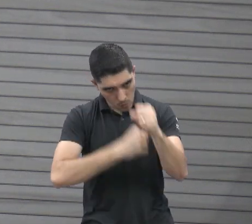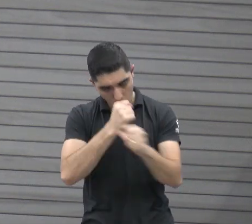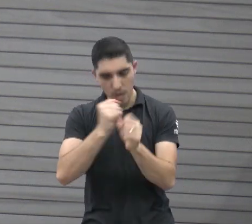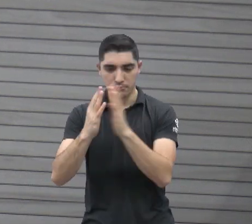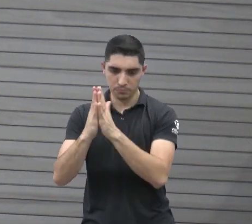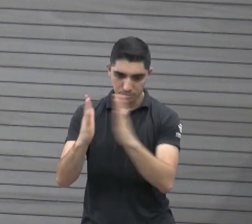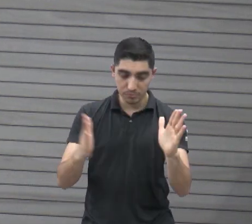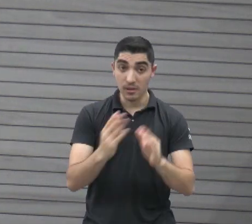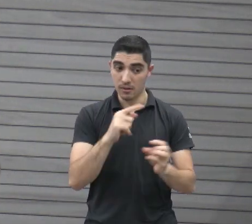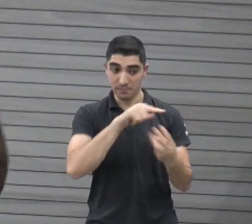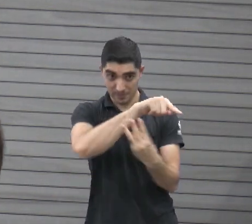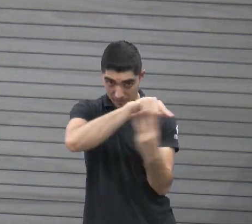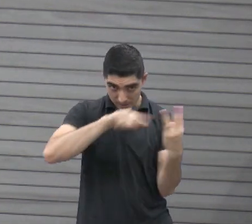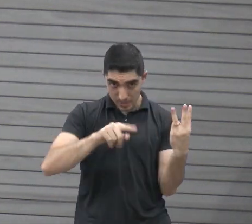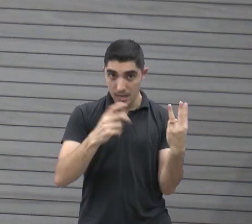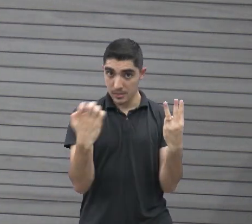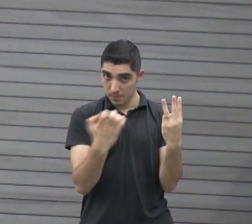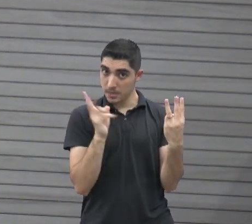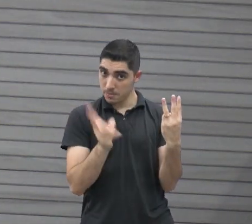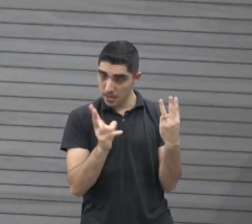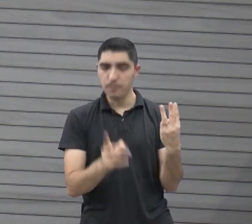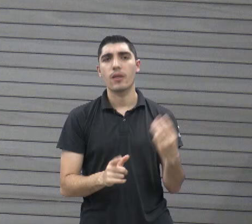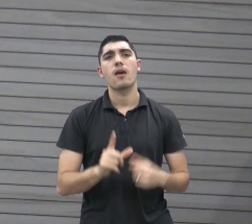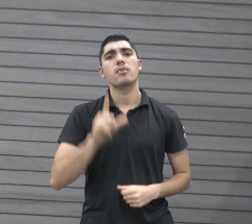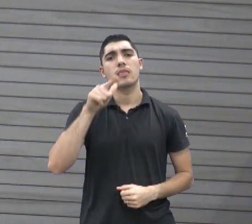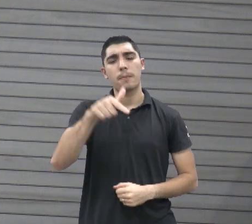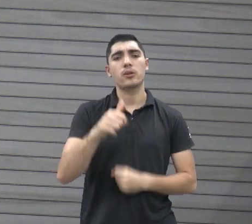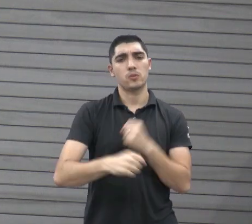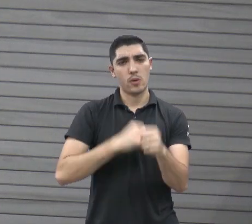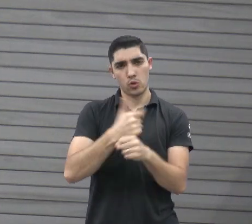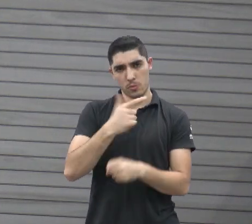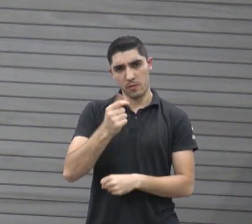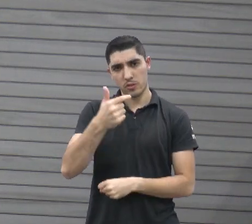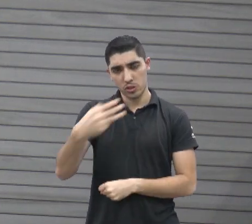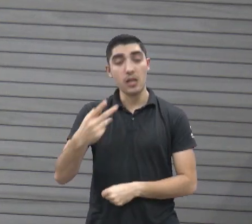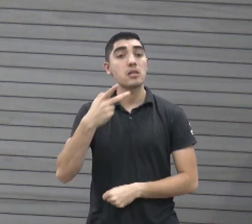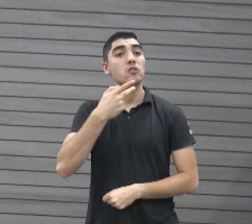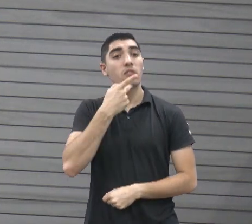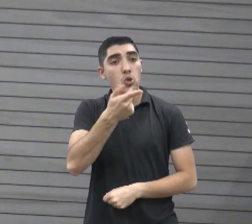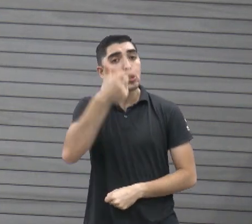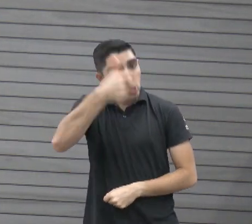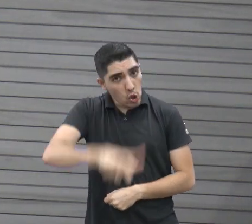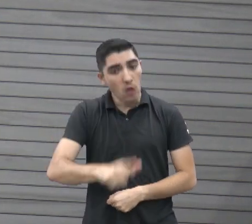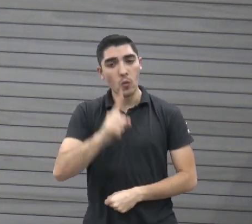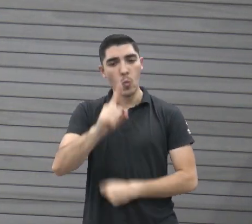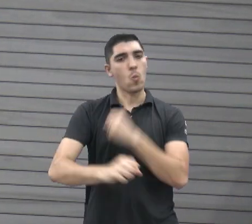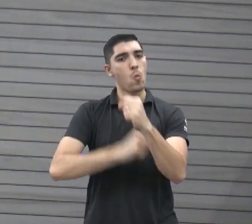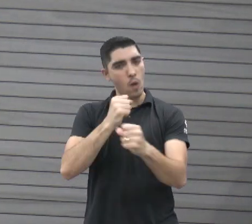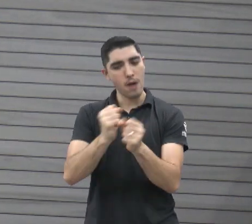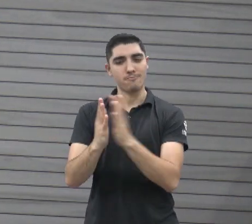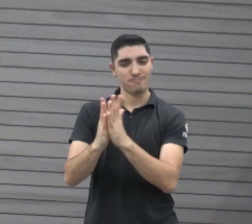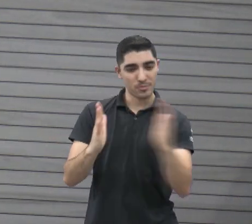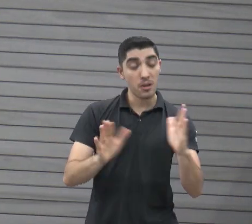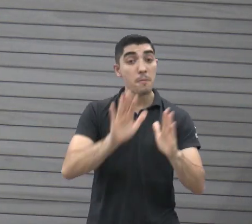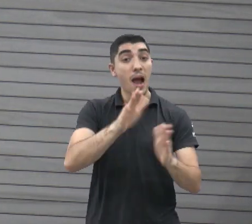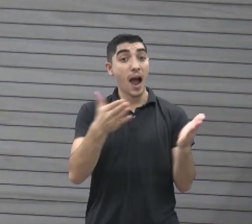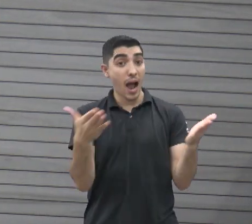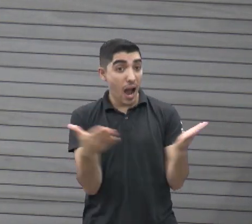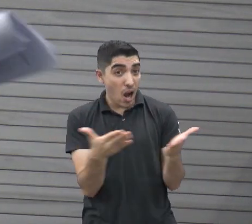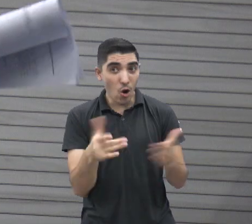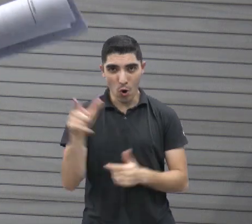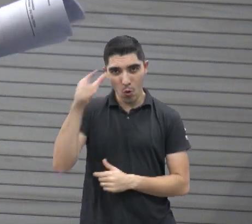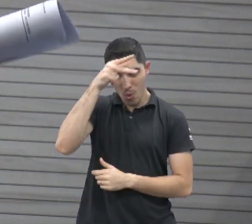empresas, por mais 1 ano, de novo, em 23, para 3 empresas. E agora o prefeito, não contente